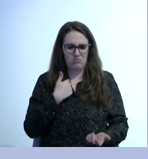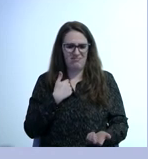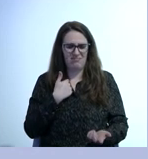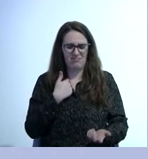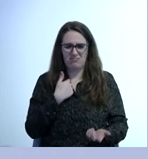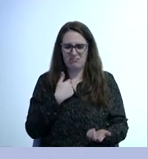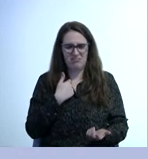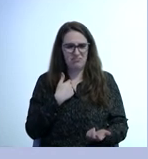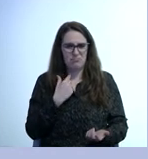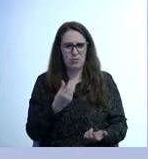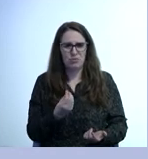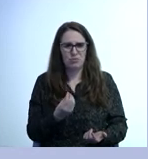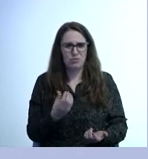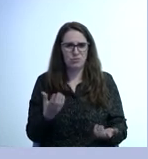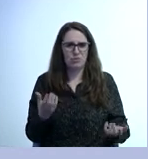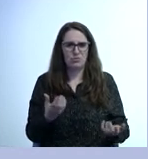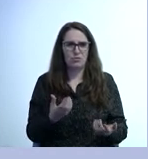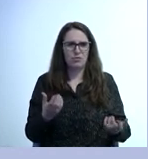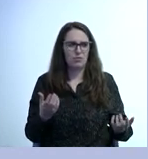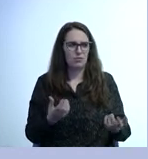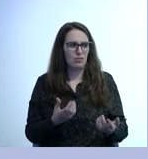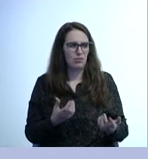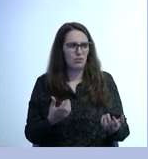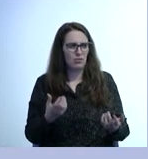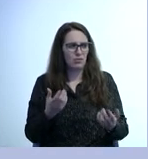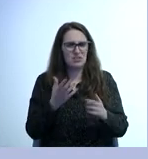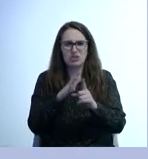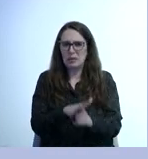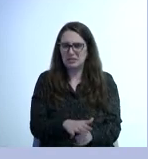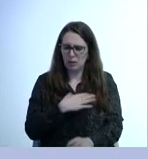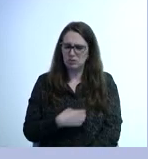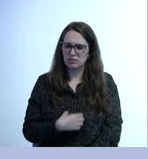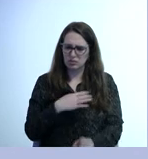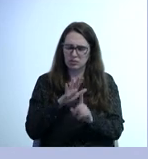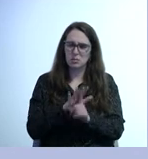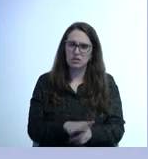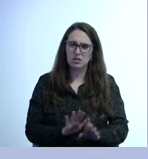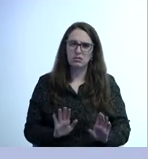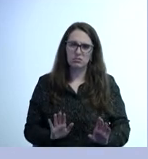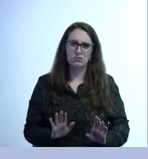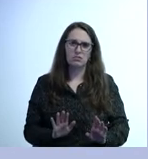a uma, eu dizia mesmo, discriminação